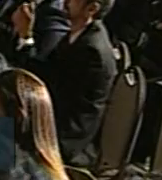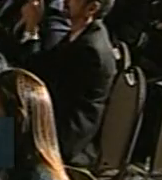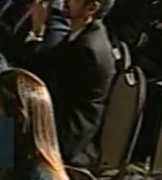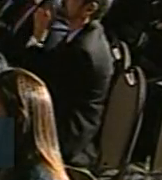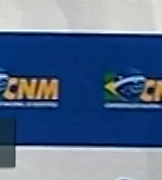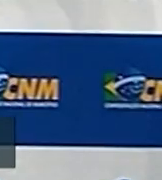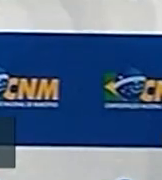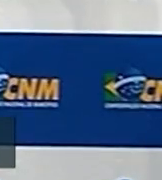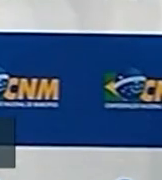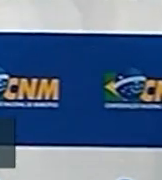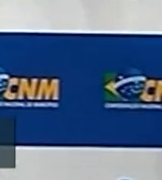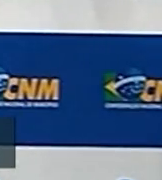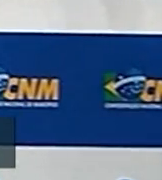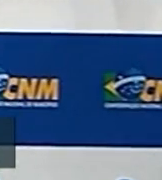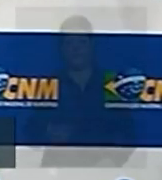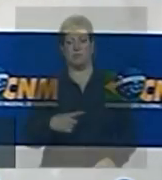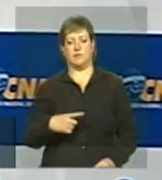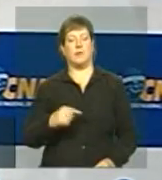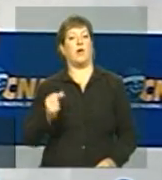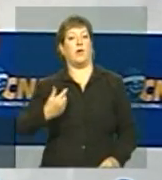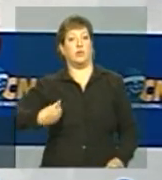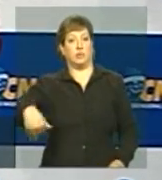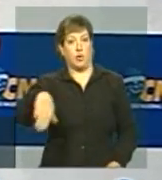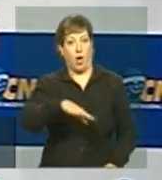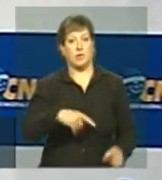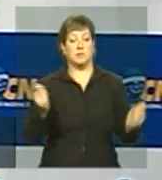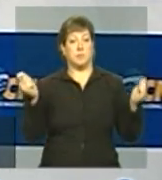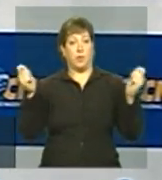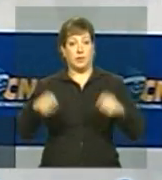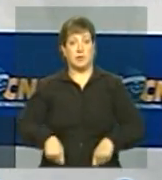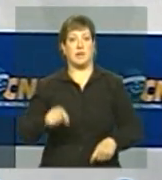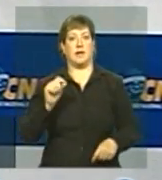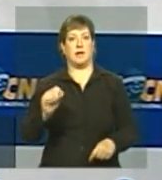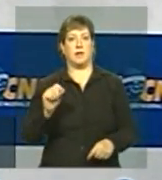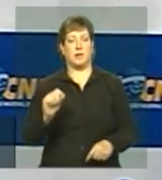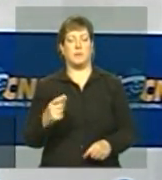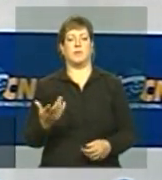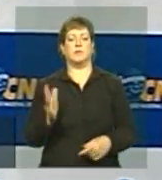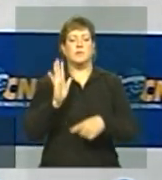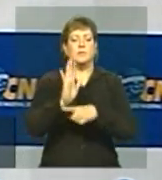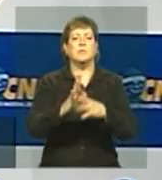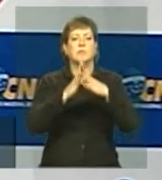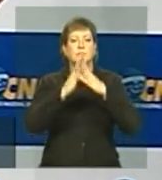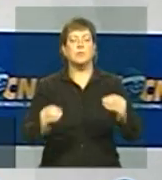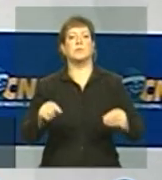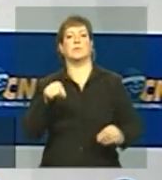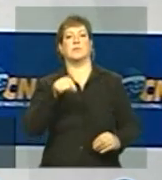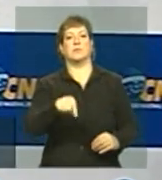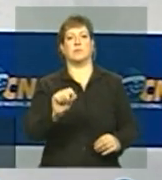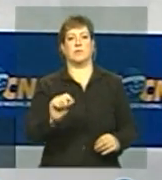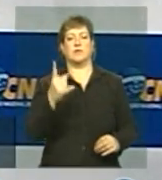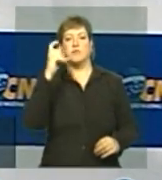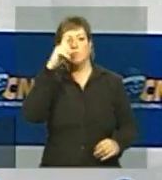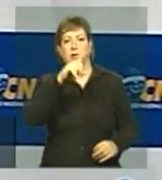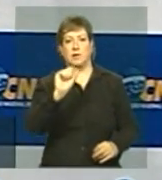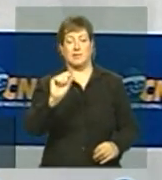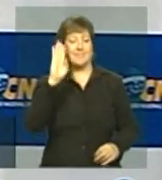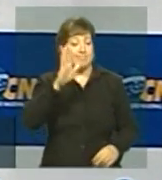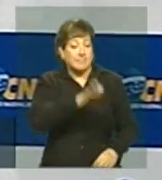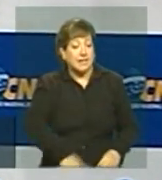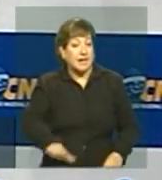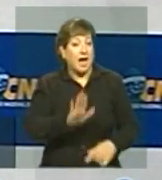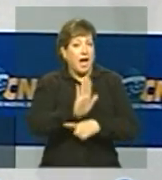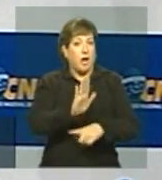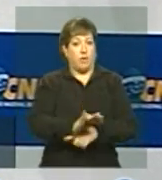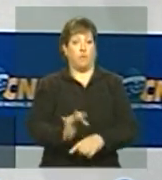E nós queremos atacar a desigualdade pela raiz. O lugar em que ela está é aí. Eu quero dizer